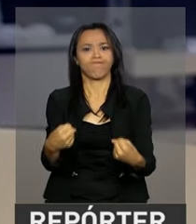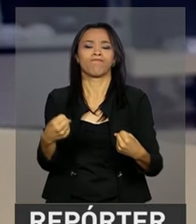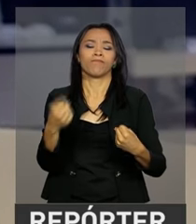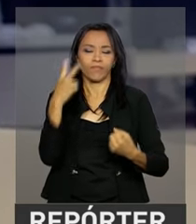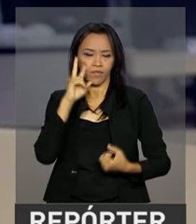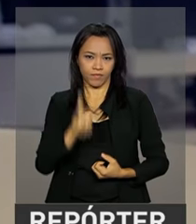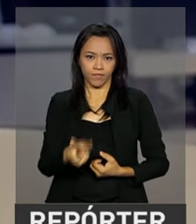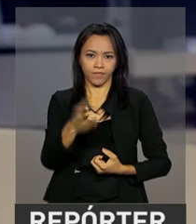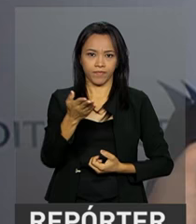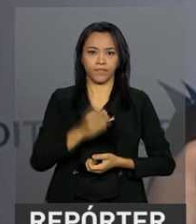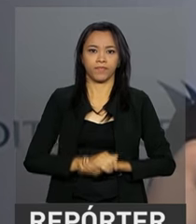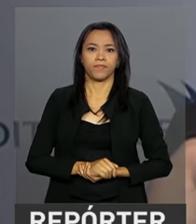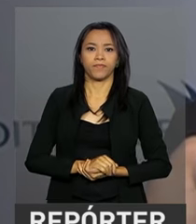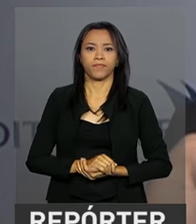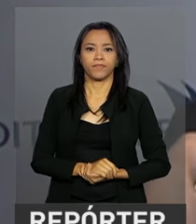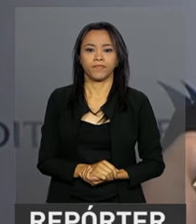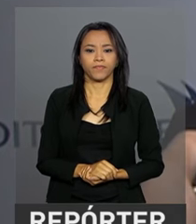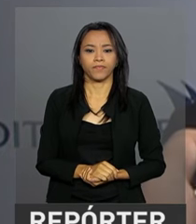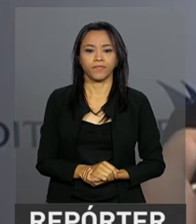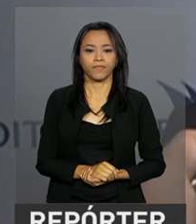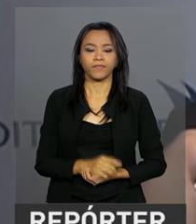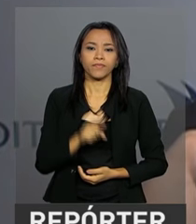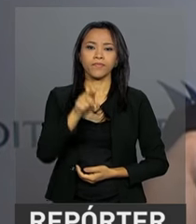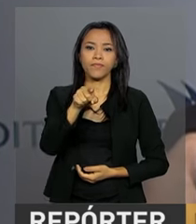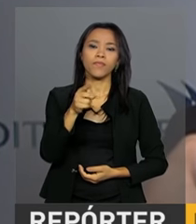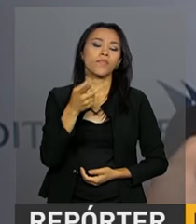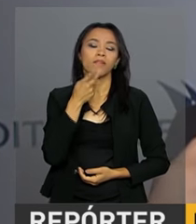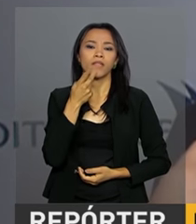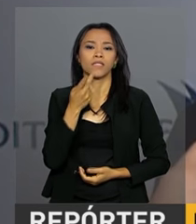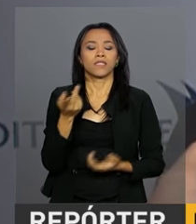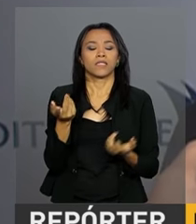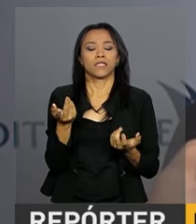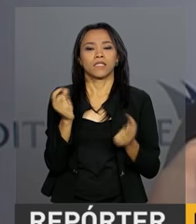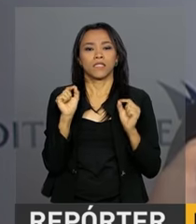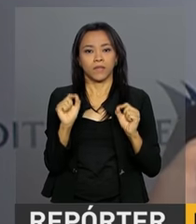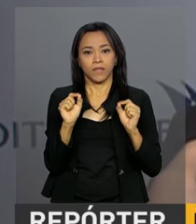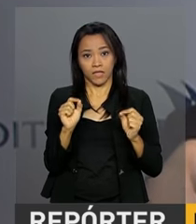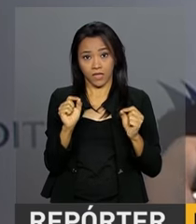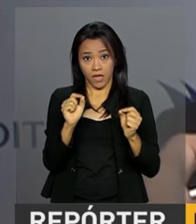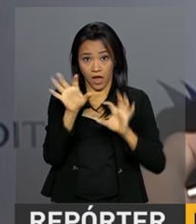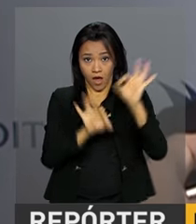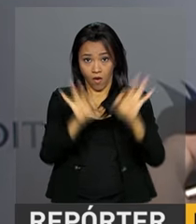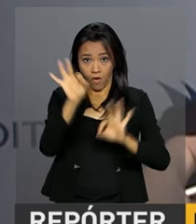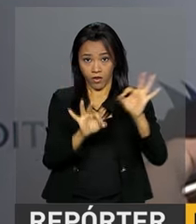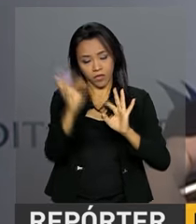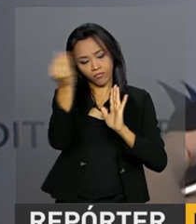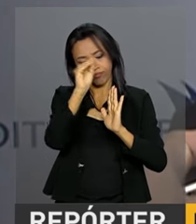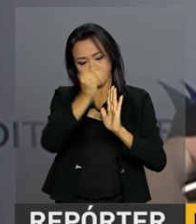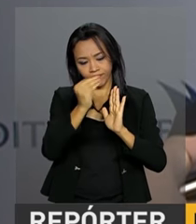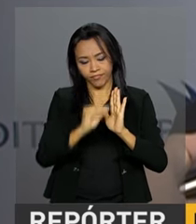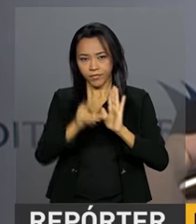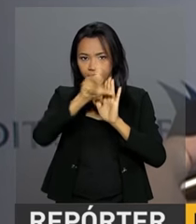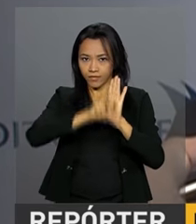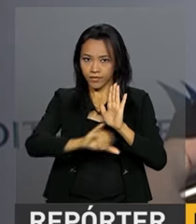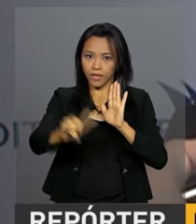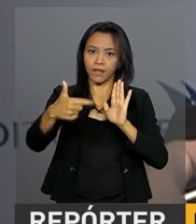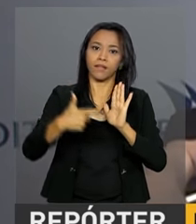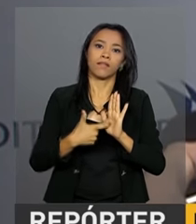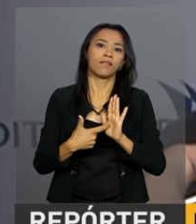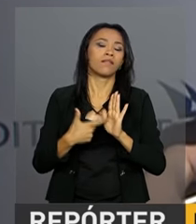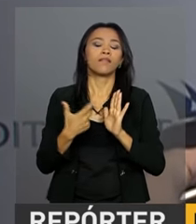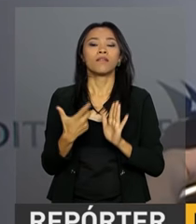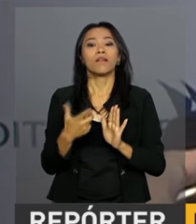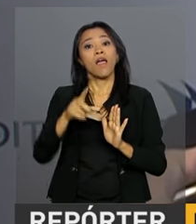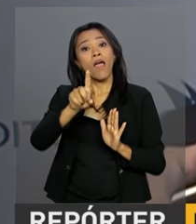assistir. A reformulação da lei de recuperação judicial, isso